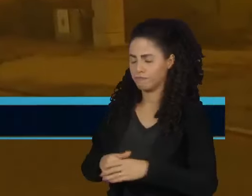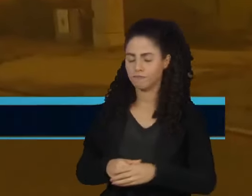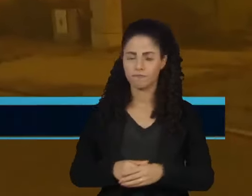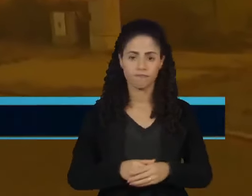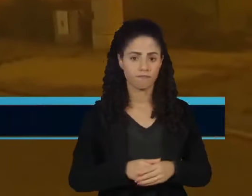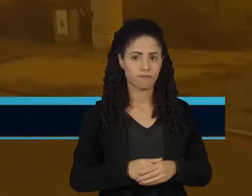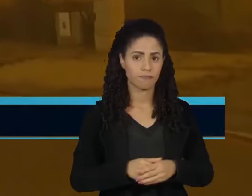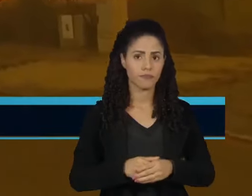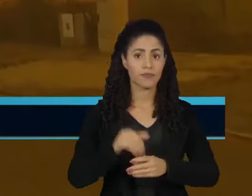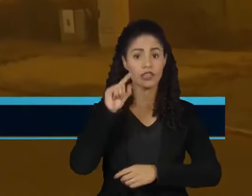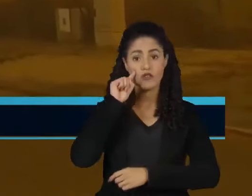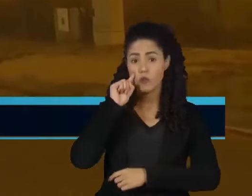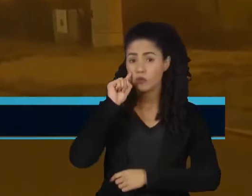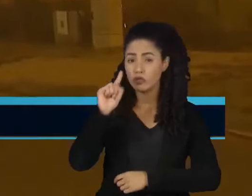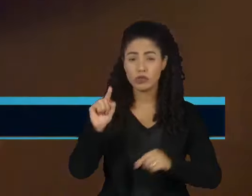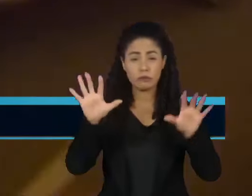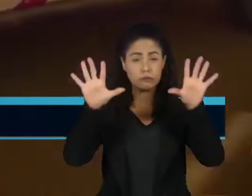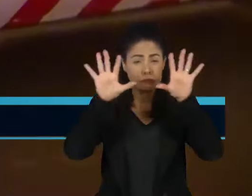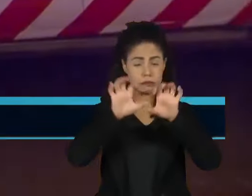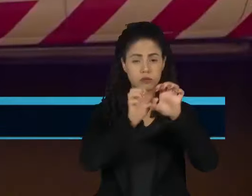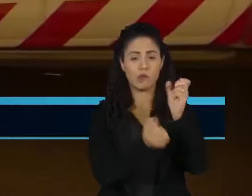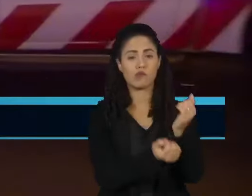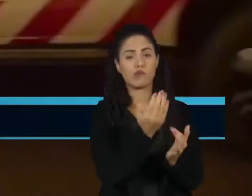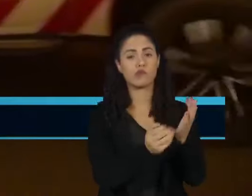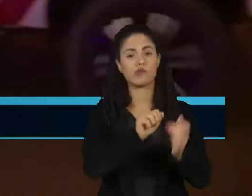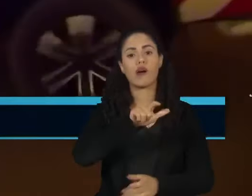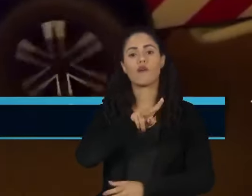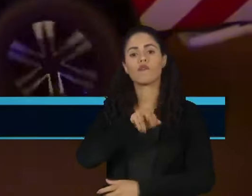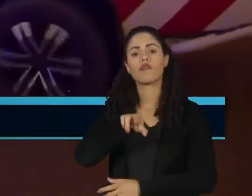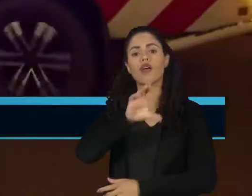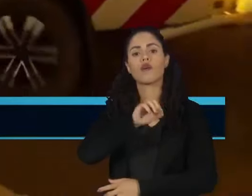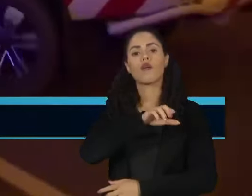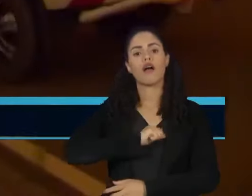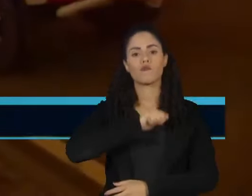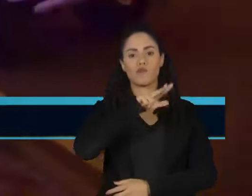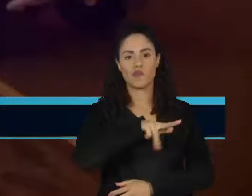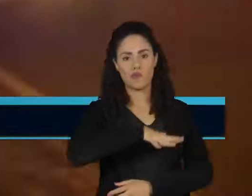O dia virou noite em Aveiro e em outras regiões do norte de Portugal.